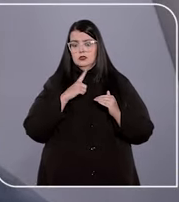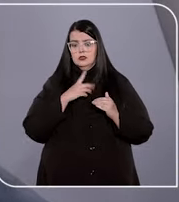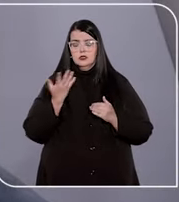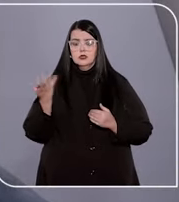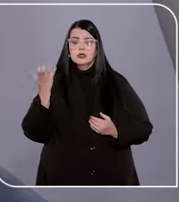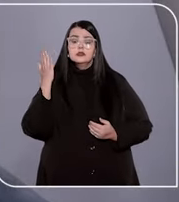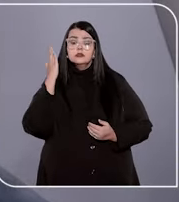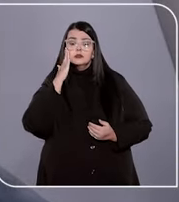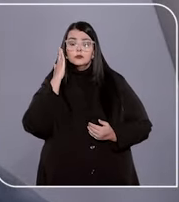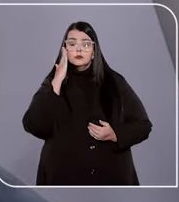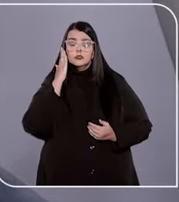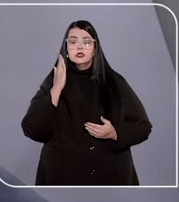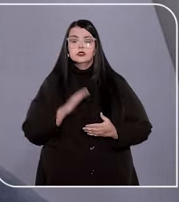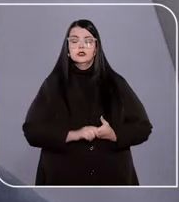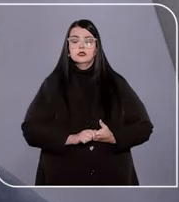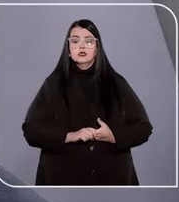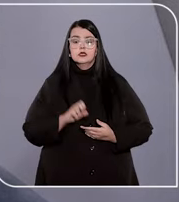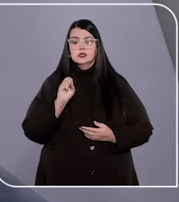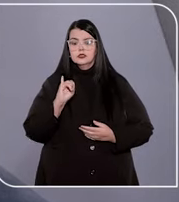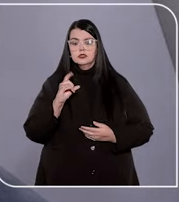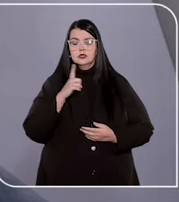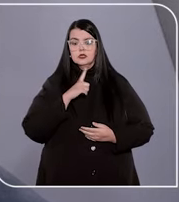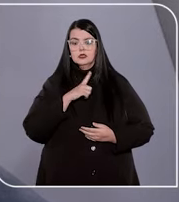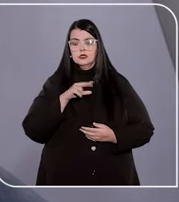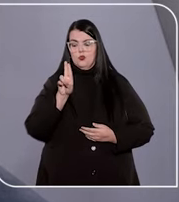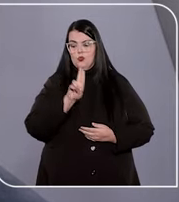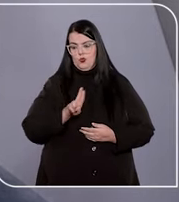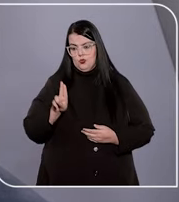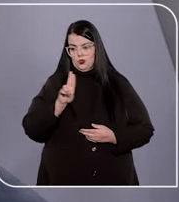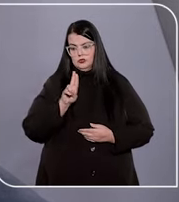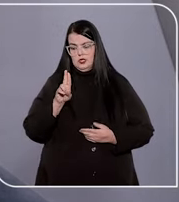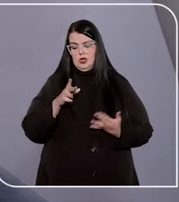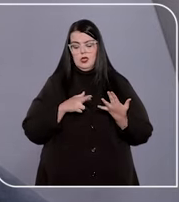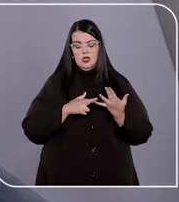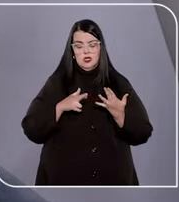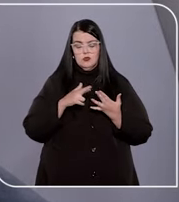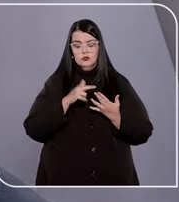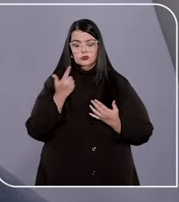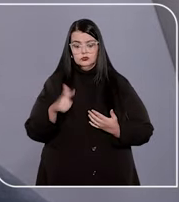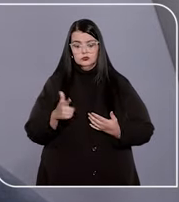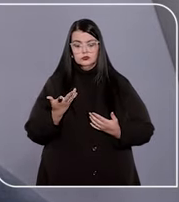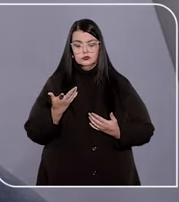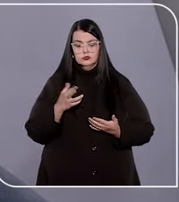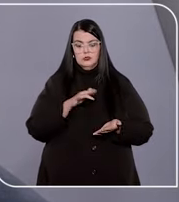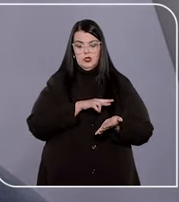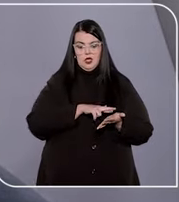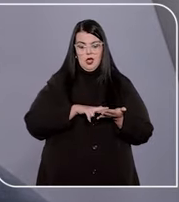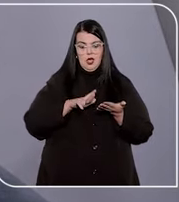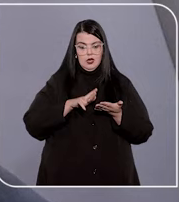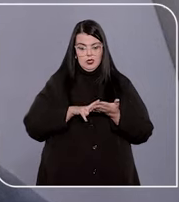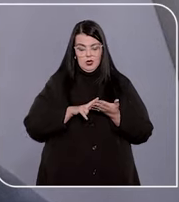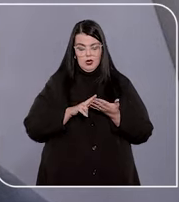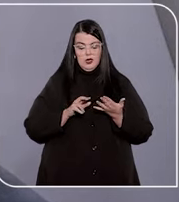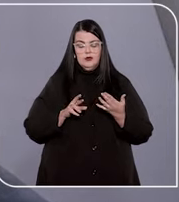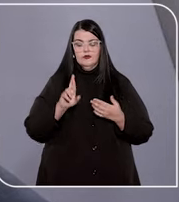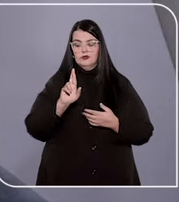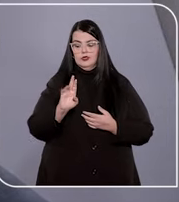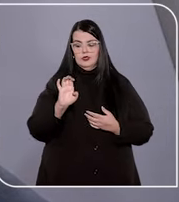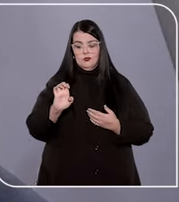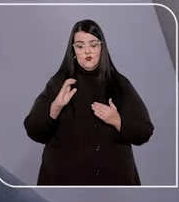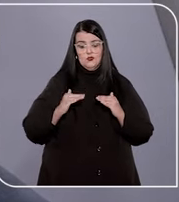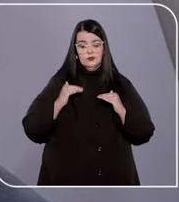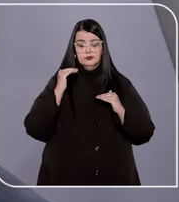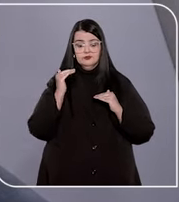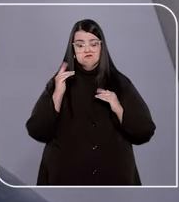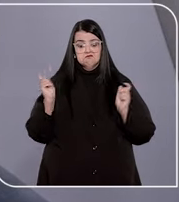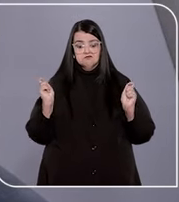saber também se, nesse caso da utilização desse tipo de recurso, vou repetir, agravo em recurso extraordinário,